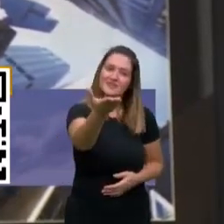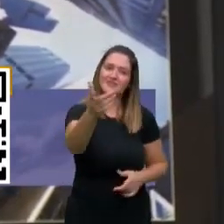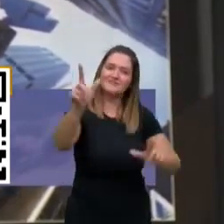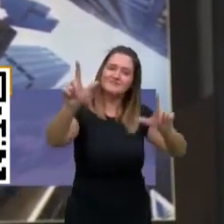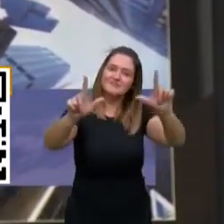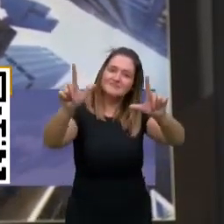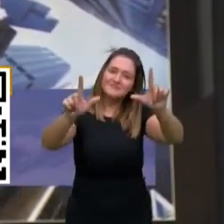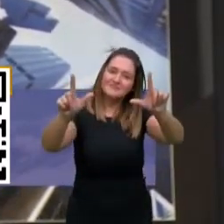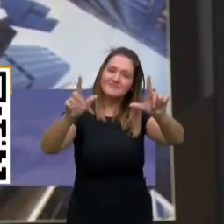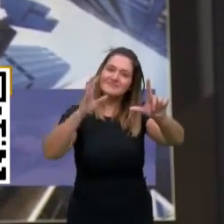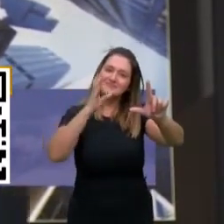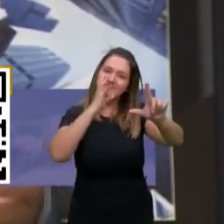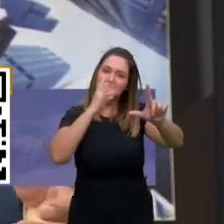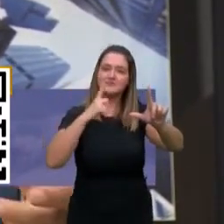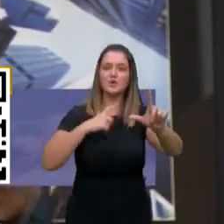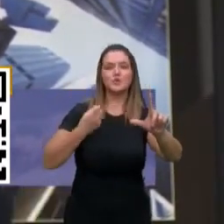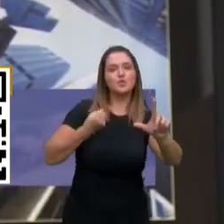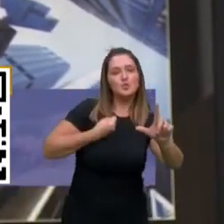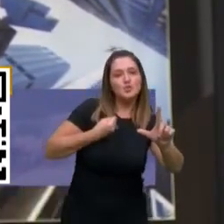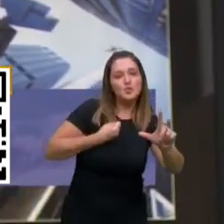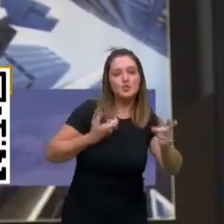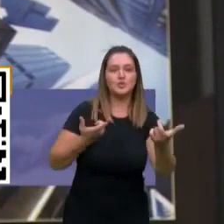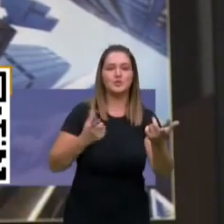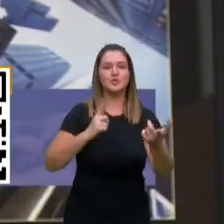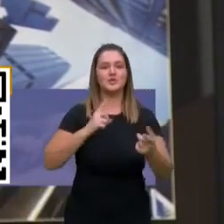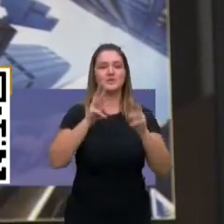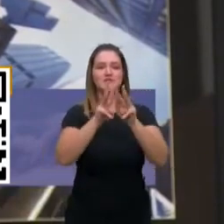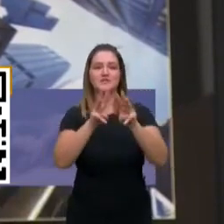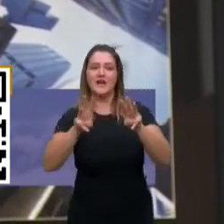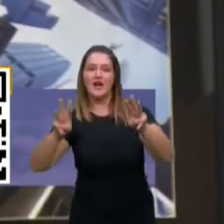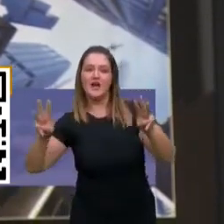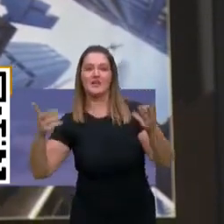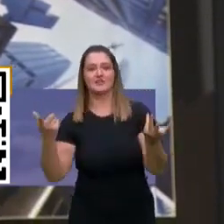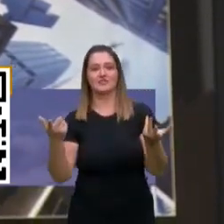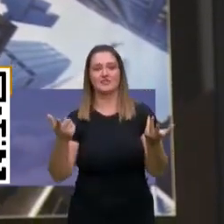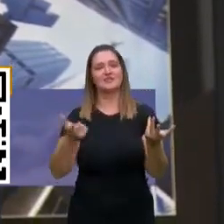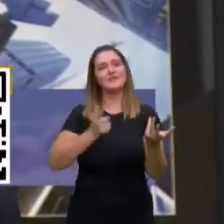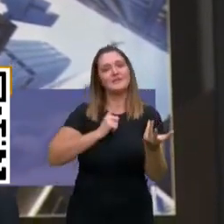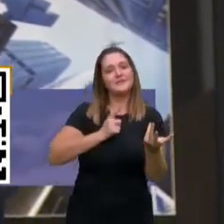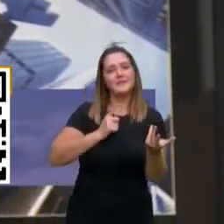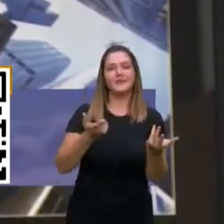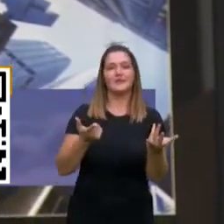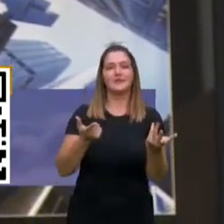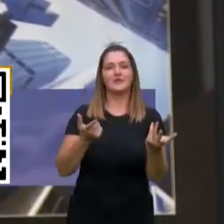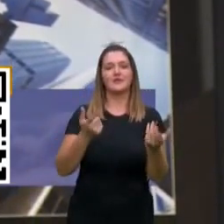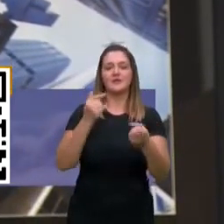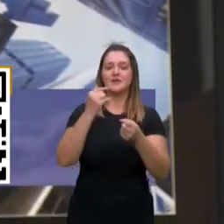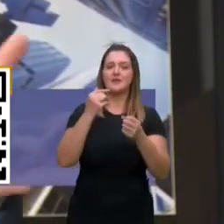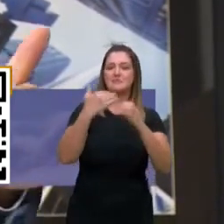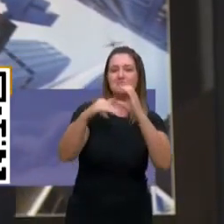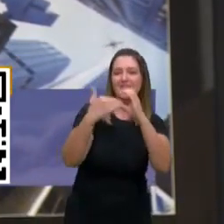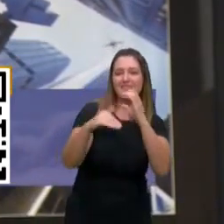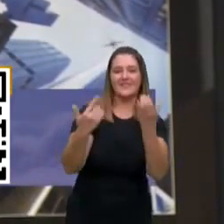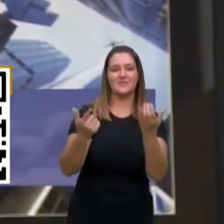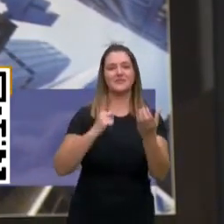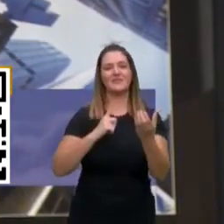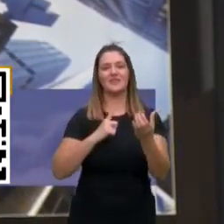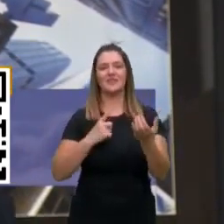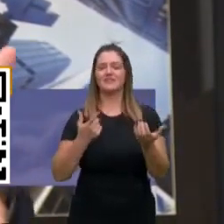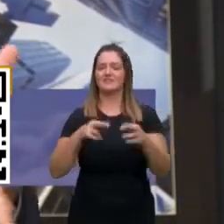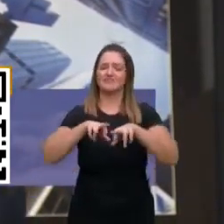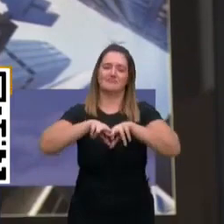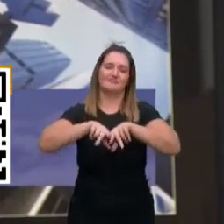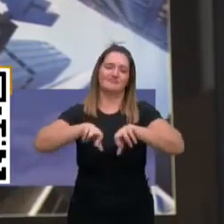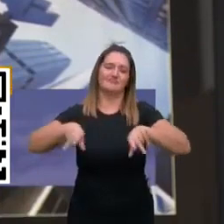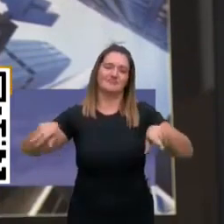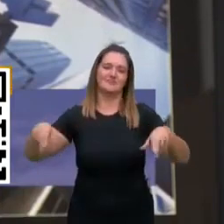vendo aí na sua tela aparecendo os nossos contatos, nós temos aí para você o site, nós temos o e-mail, nós temos o número de